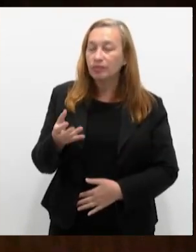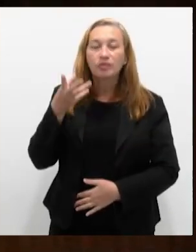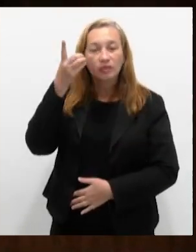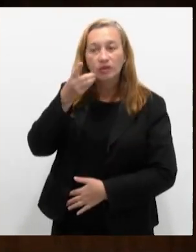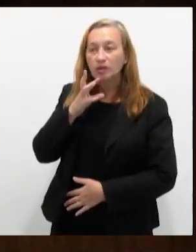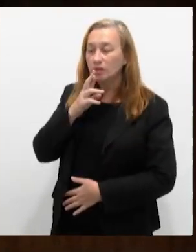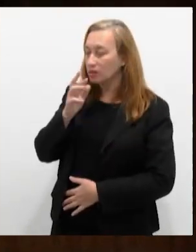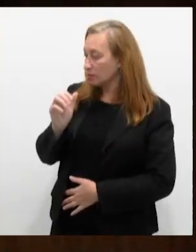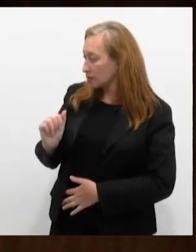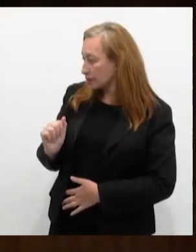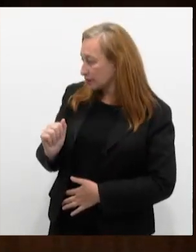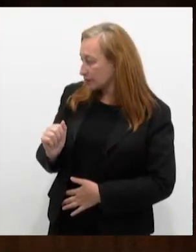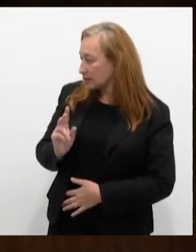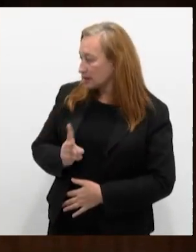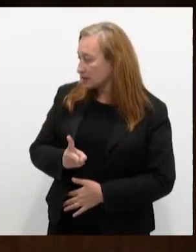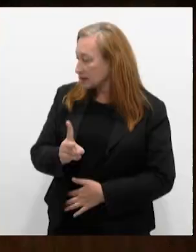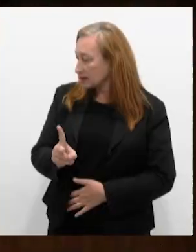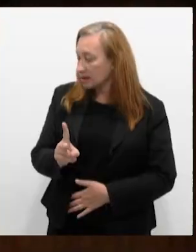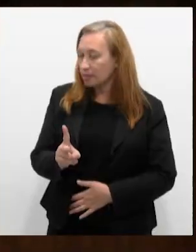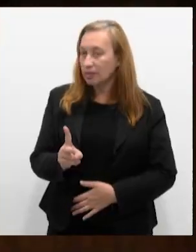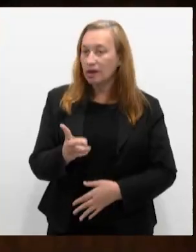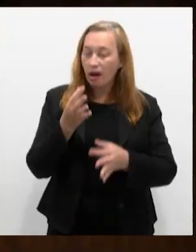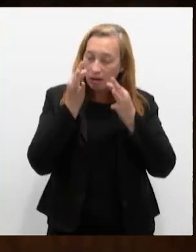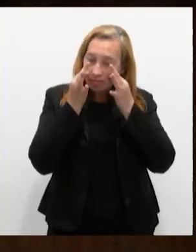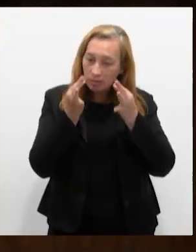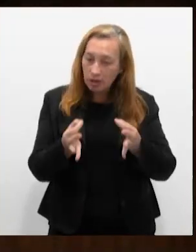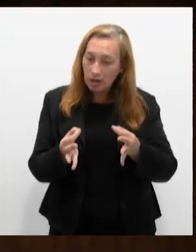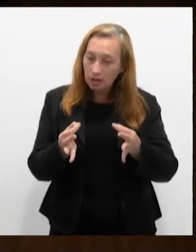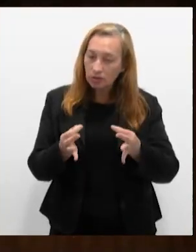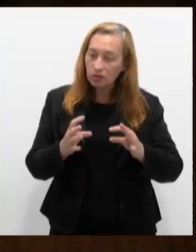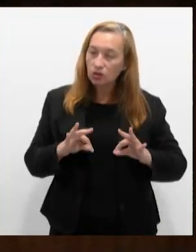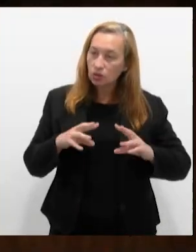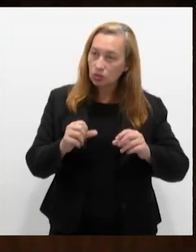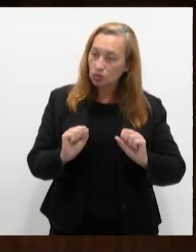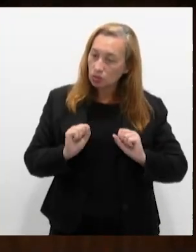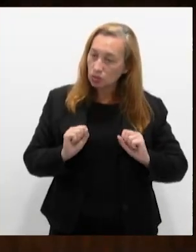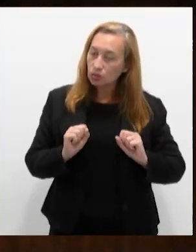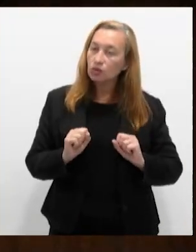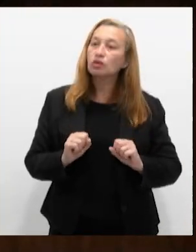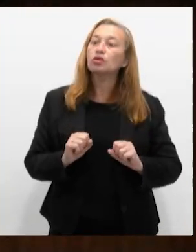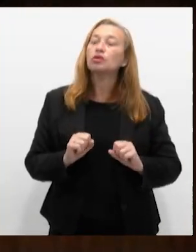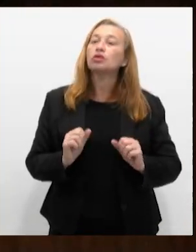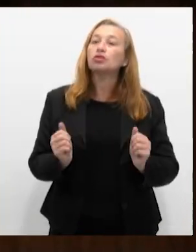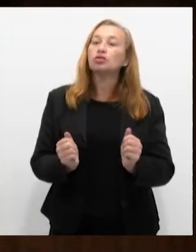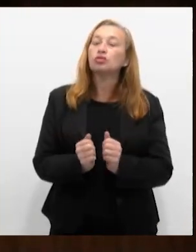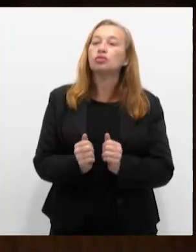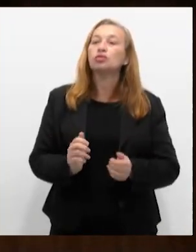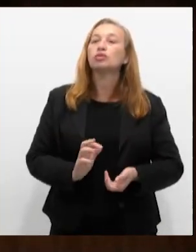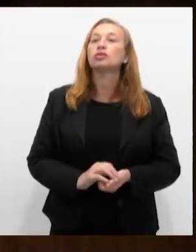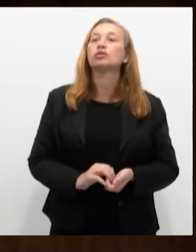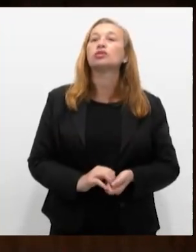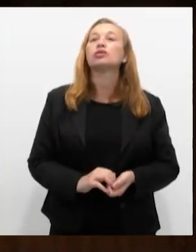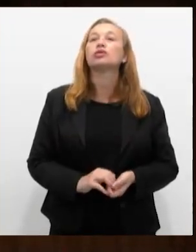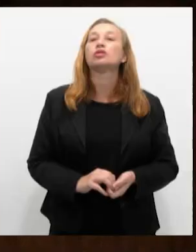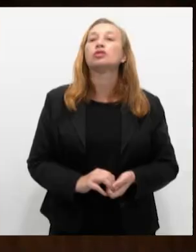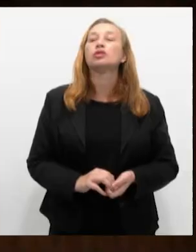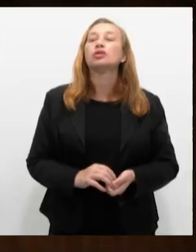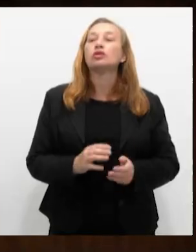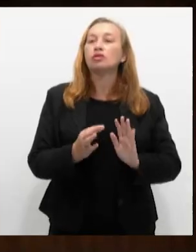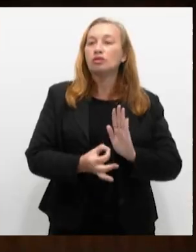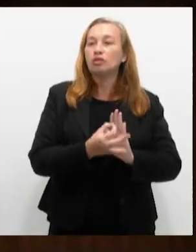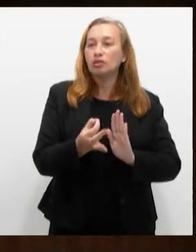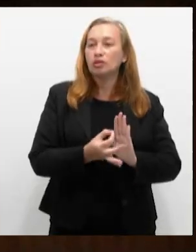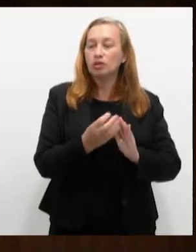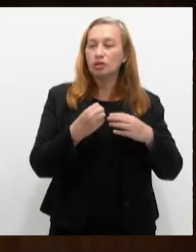deputado Amorim, sempre muito proativo e participante conosco. O que for sugestão da